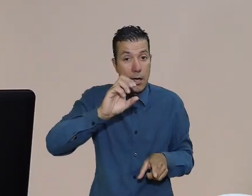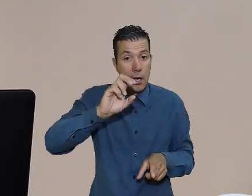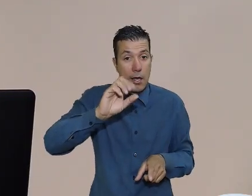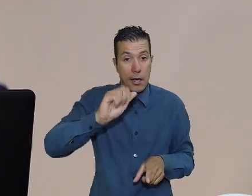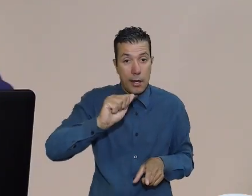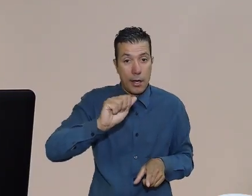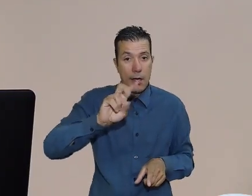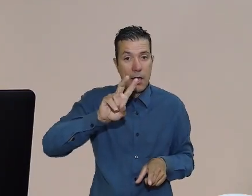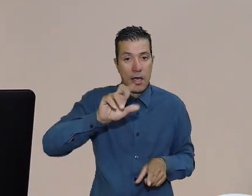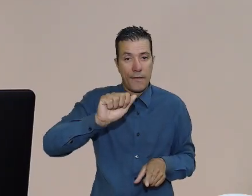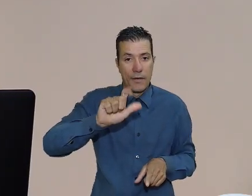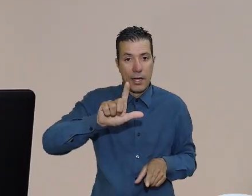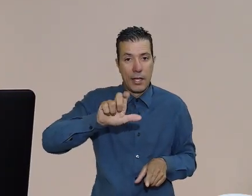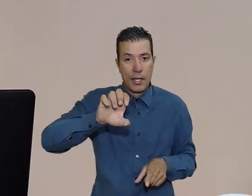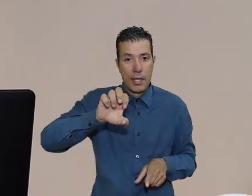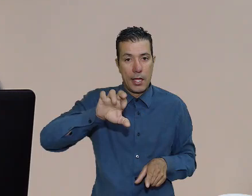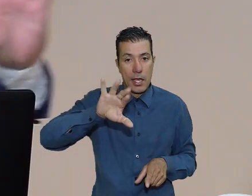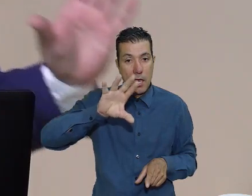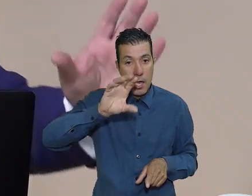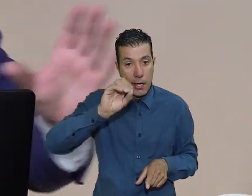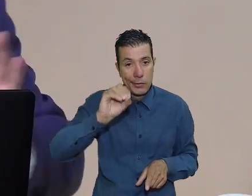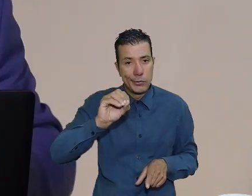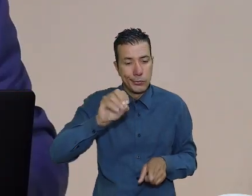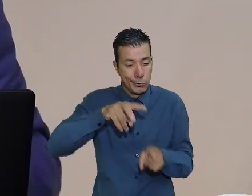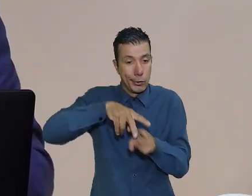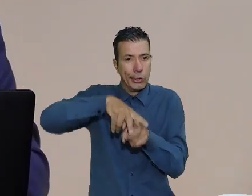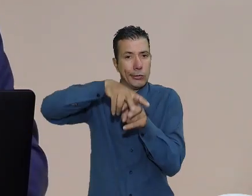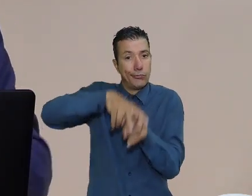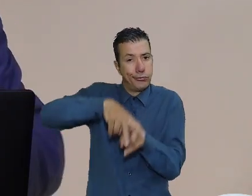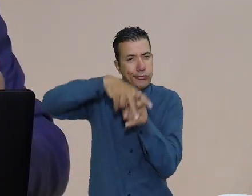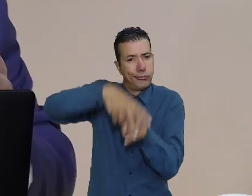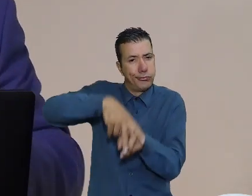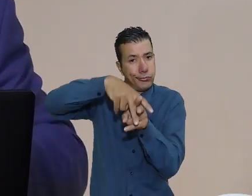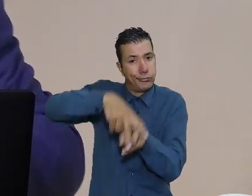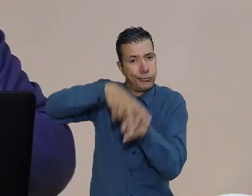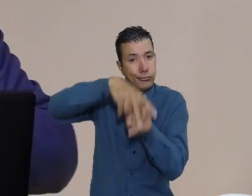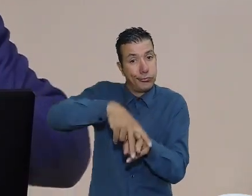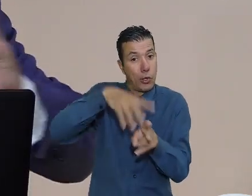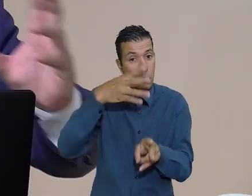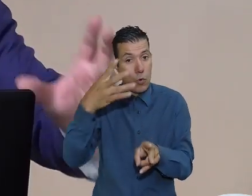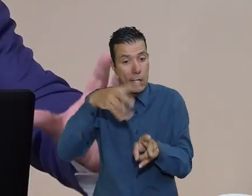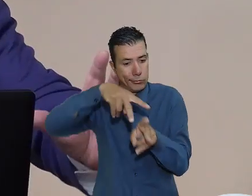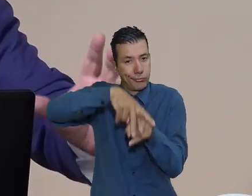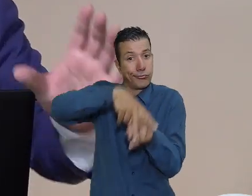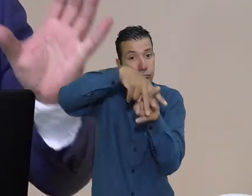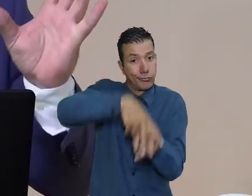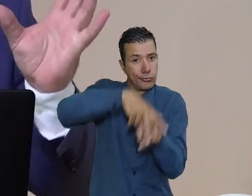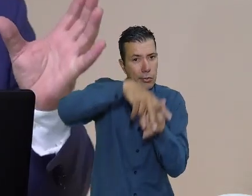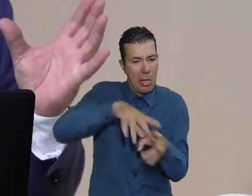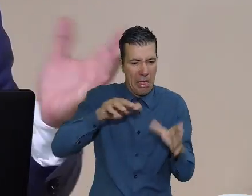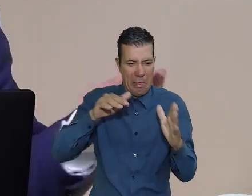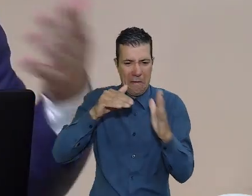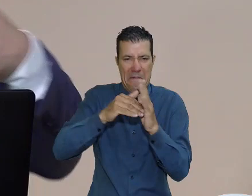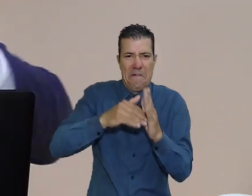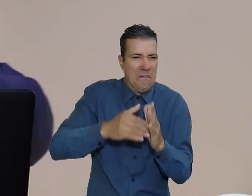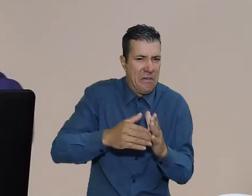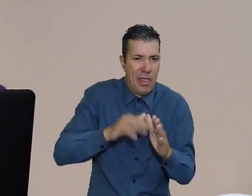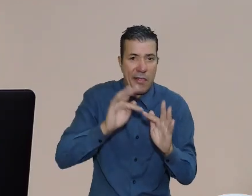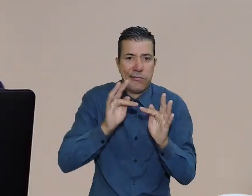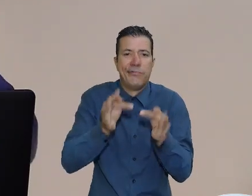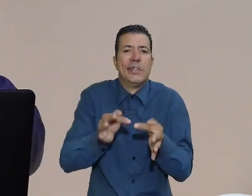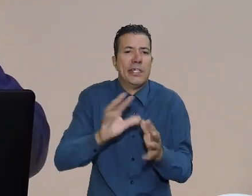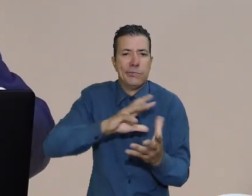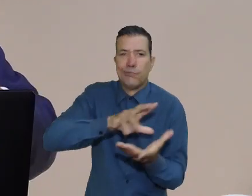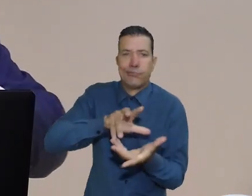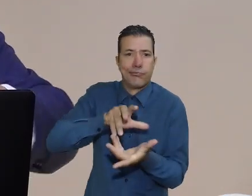dar arrepio. Na cultura popular, Apocalipse, eu já mencionei aqui outras vezes, está ligado à destruição, fim do mundo. E quando falava-se dos